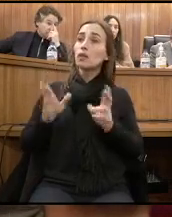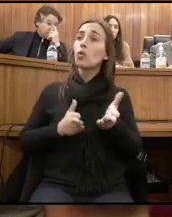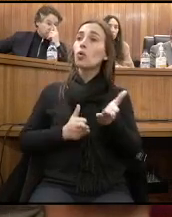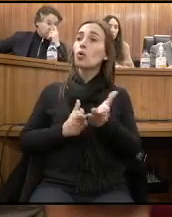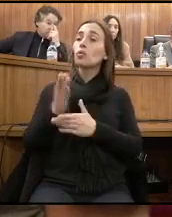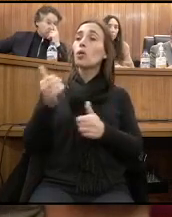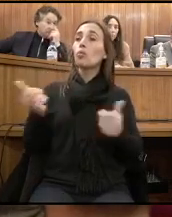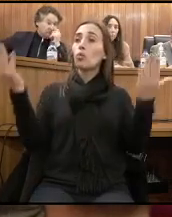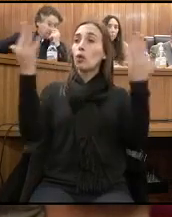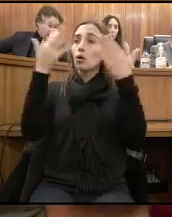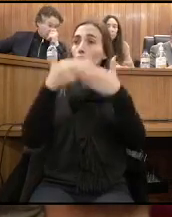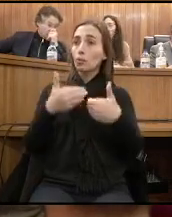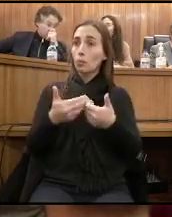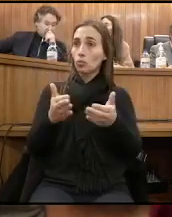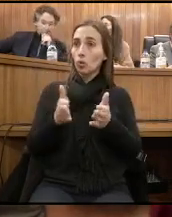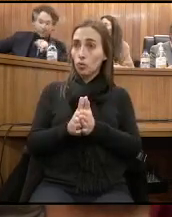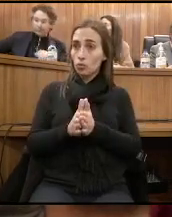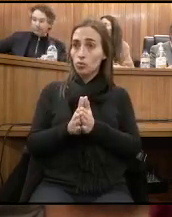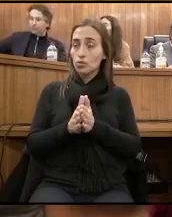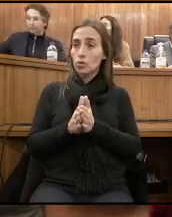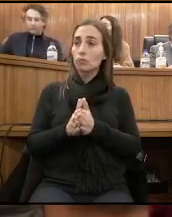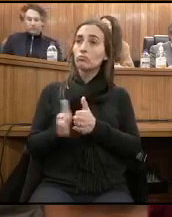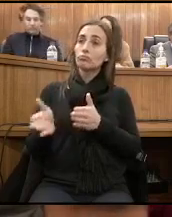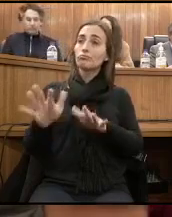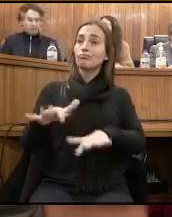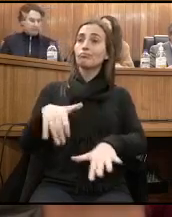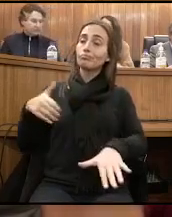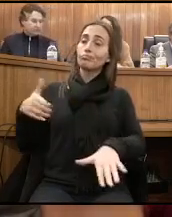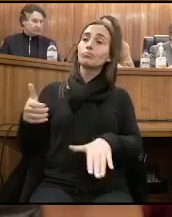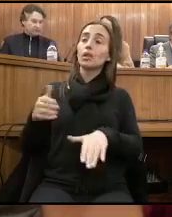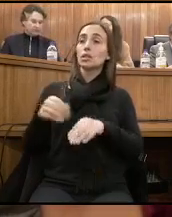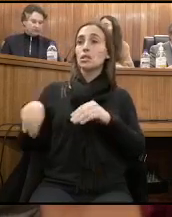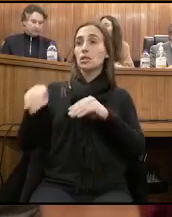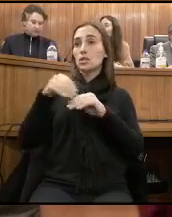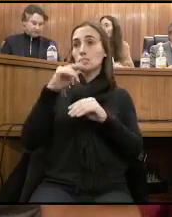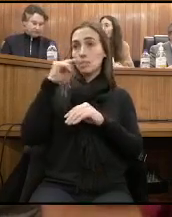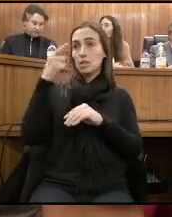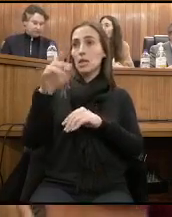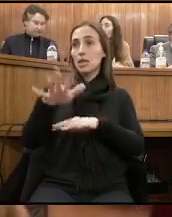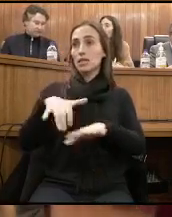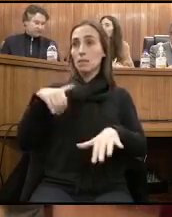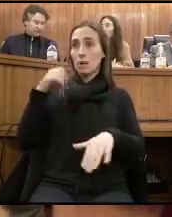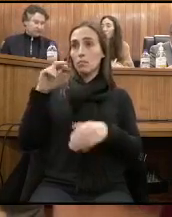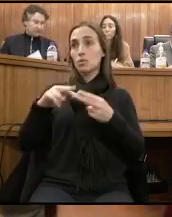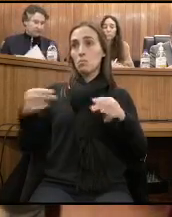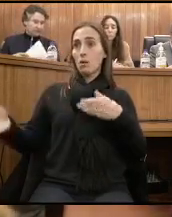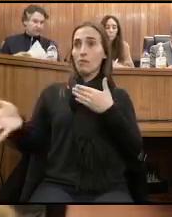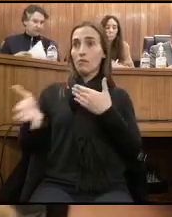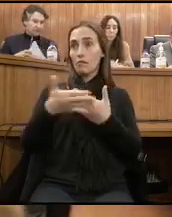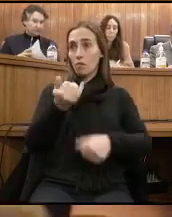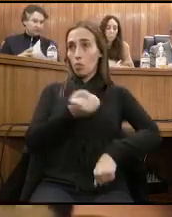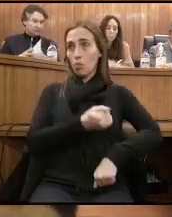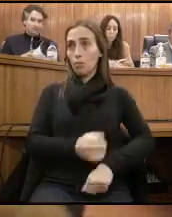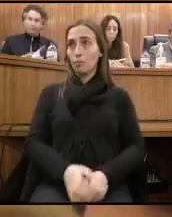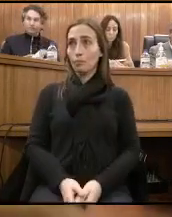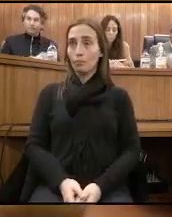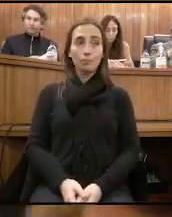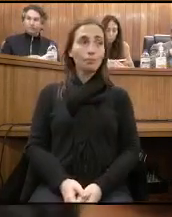de uma boa noite para todos, encerro esta sessão extraordinária da Assembleia Municipal de Valongo.